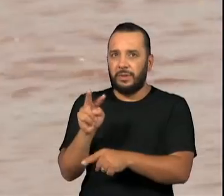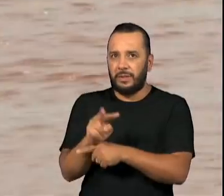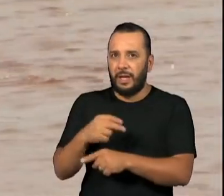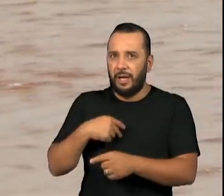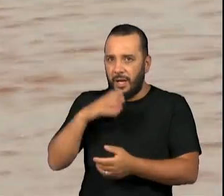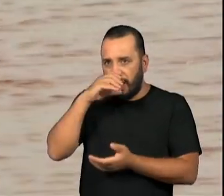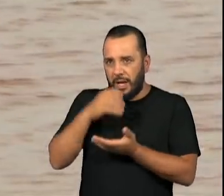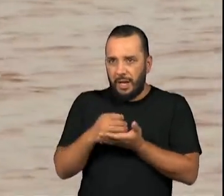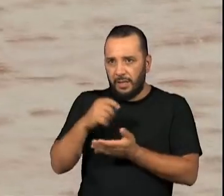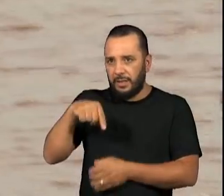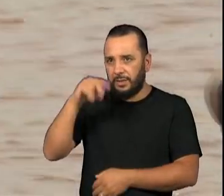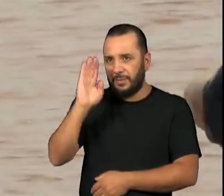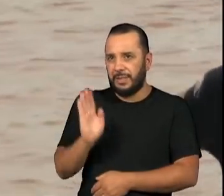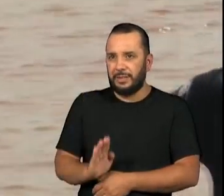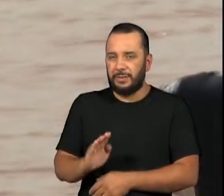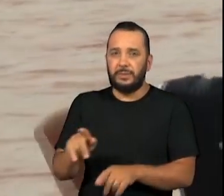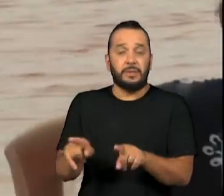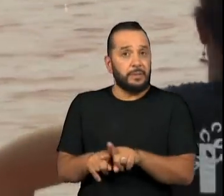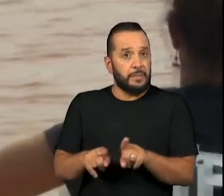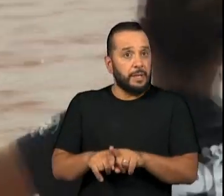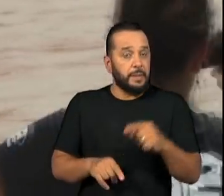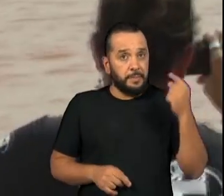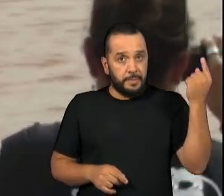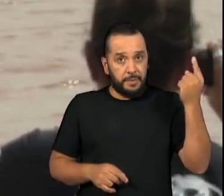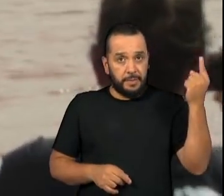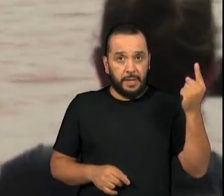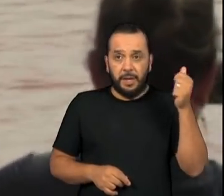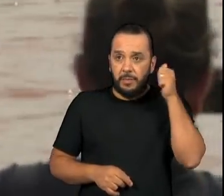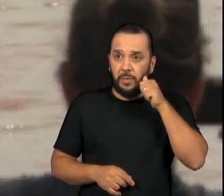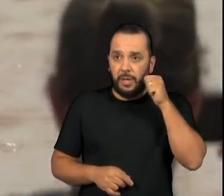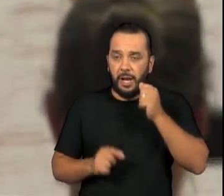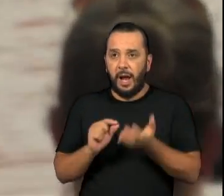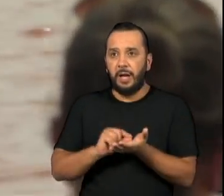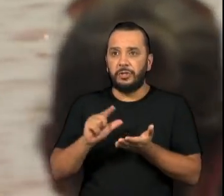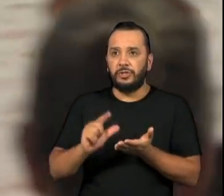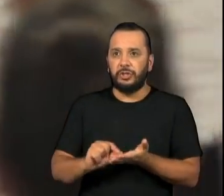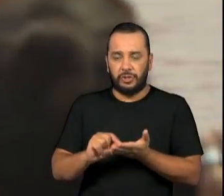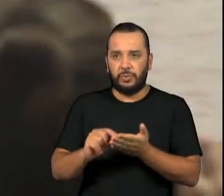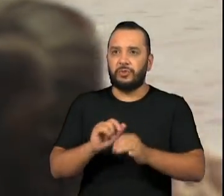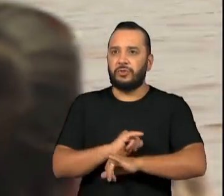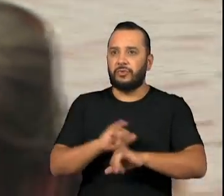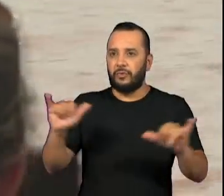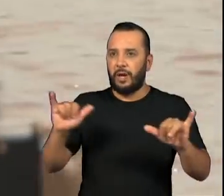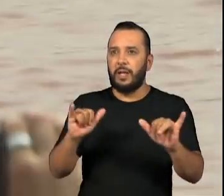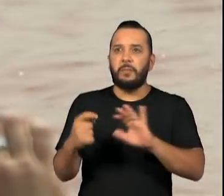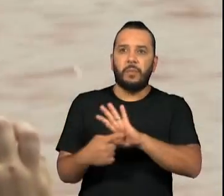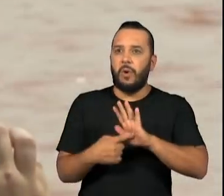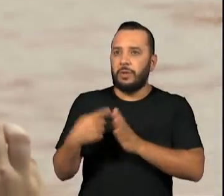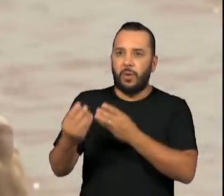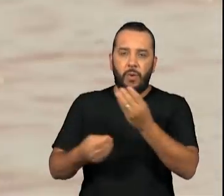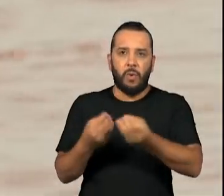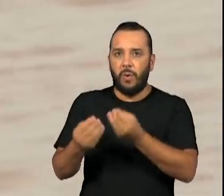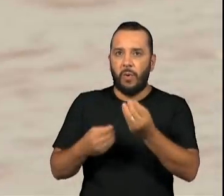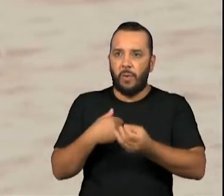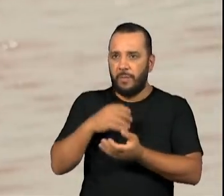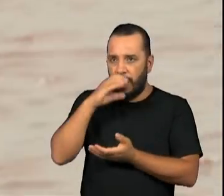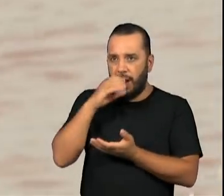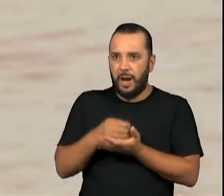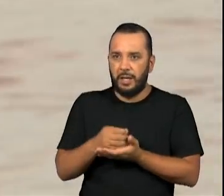Brasileira. Ela é também a primeira autora do artigo publicado e que revela como as antas estão